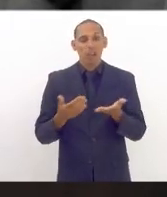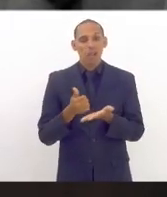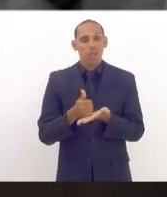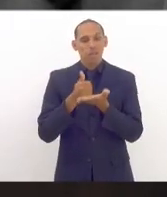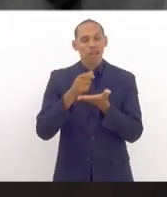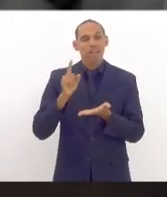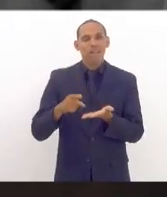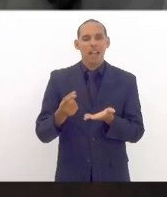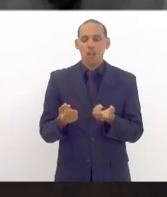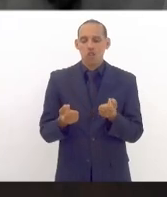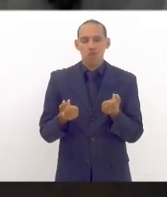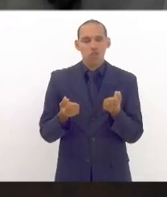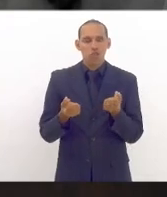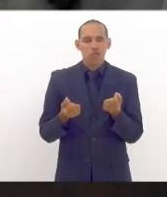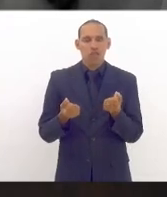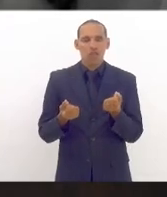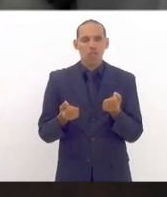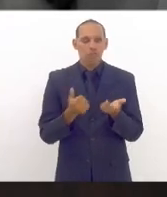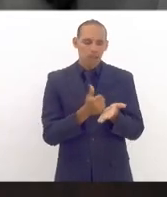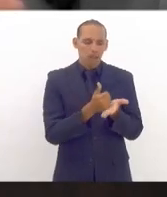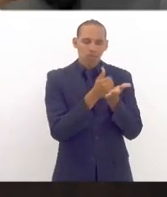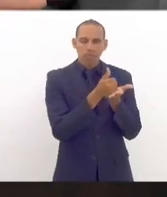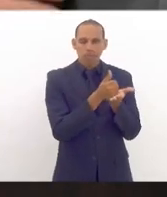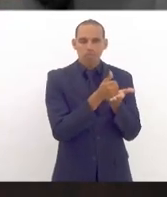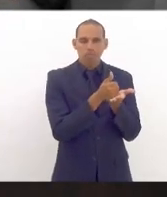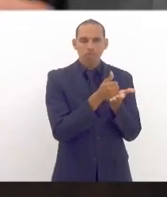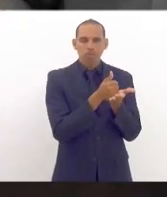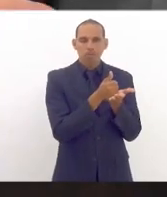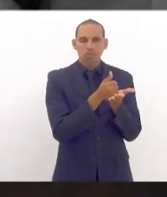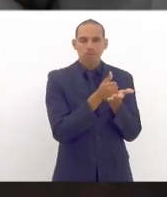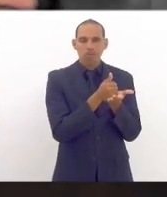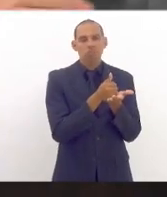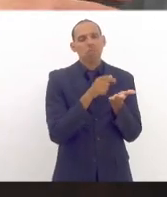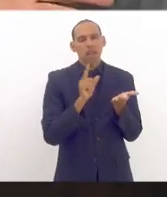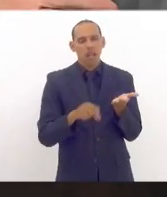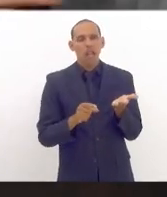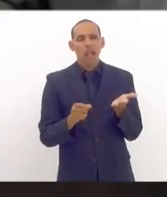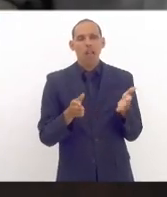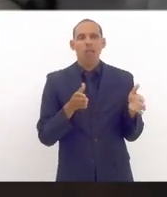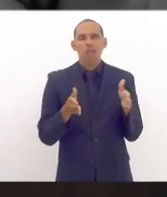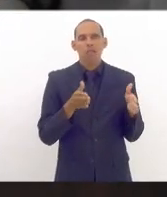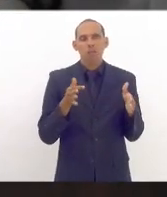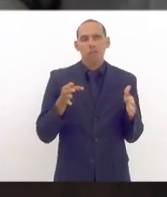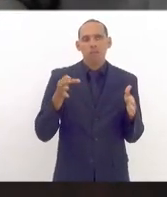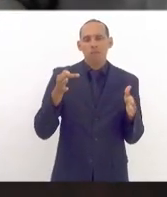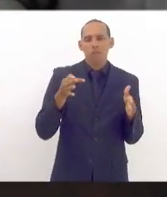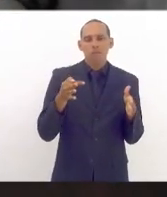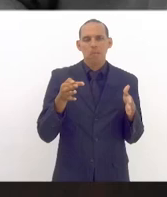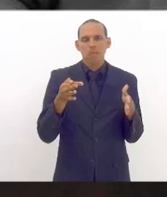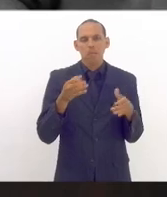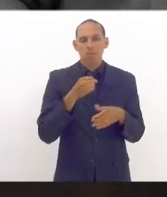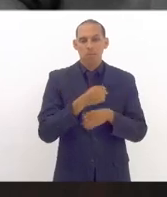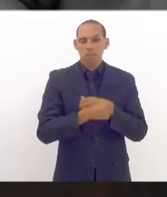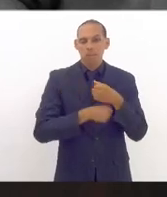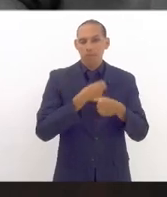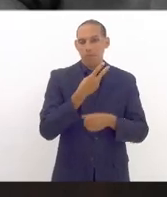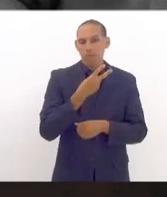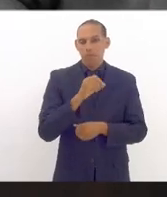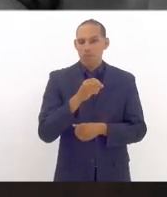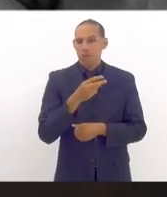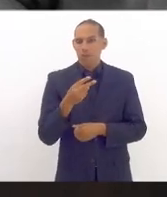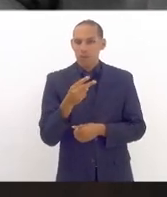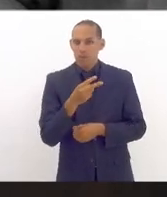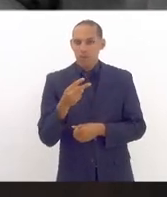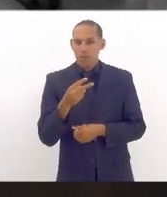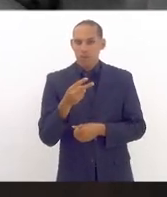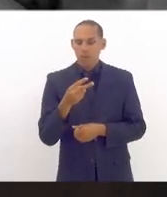de uma receita a receita prevista para 2022